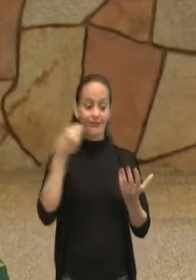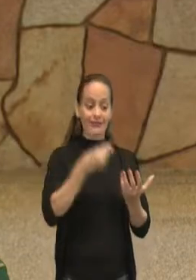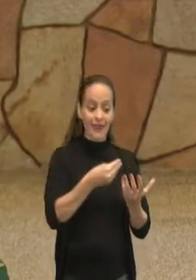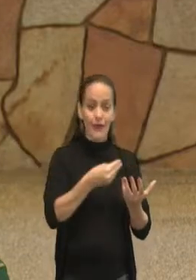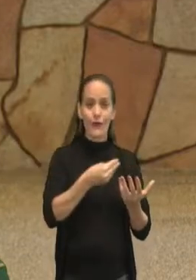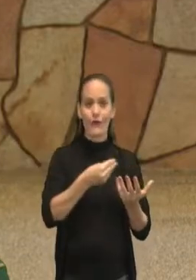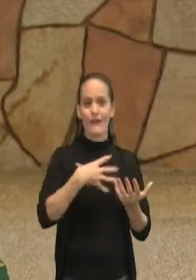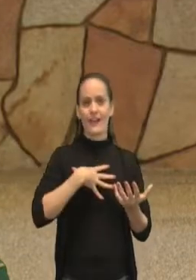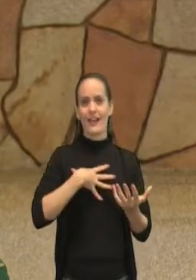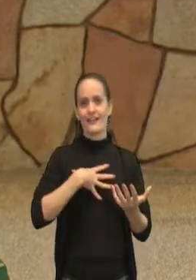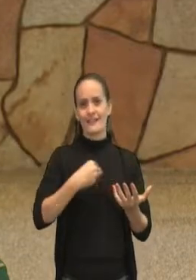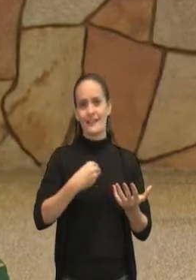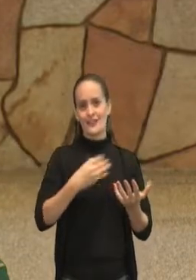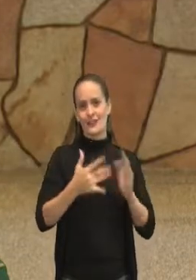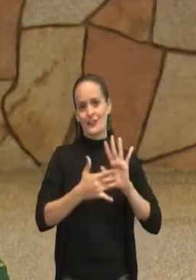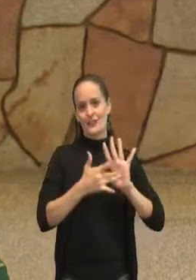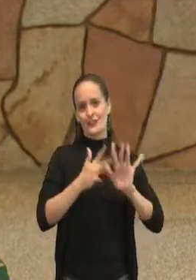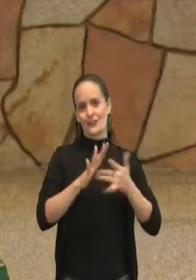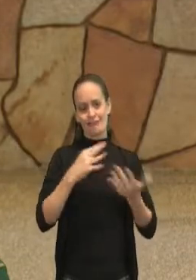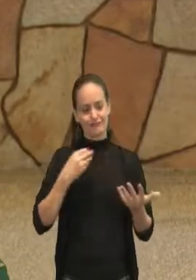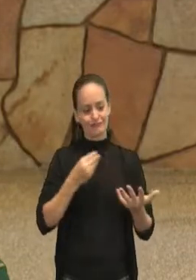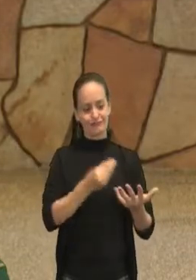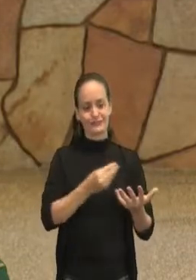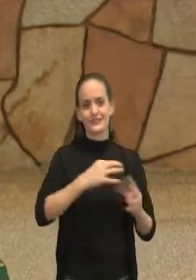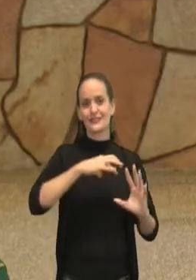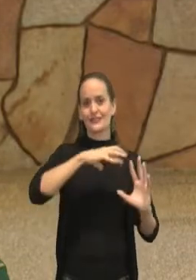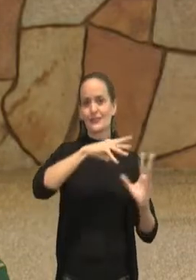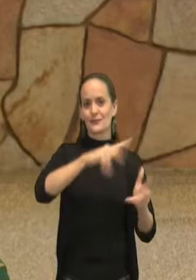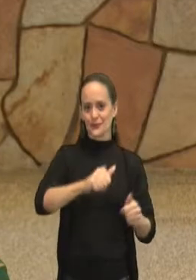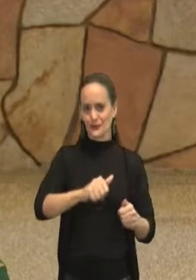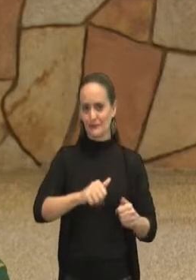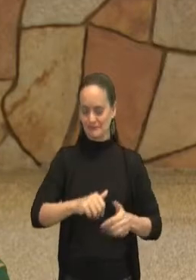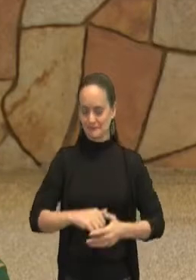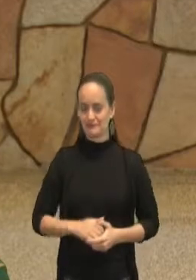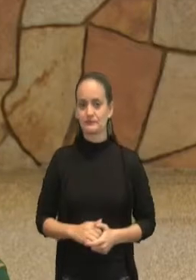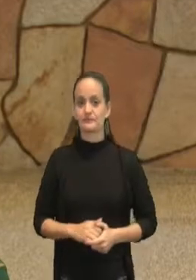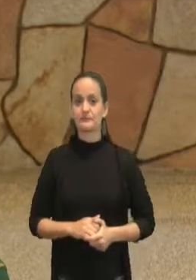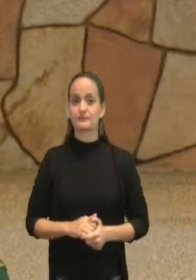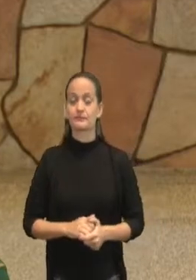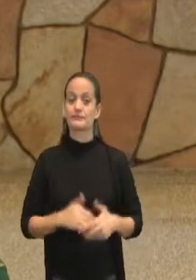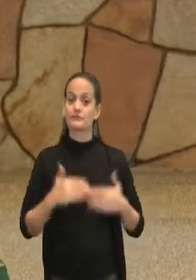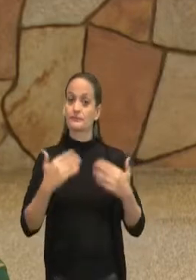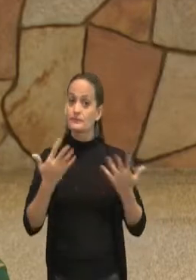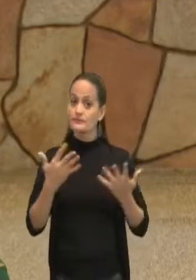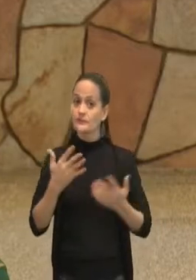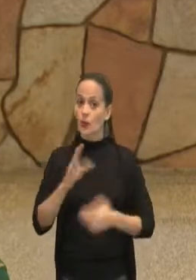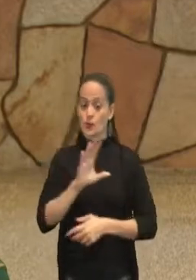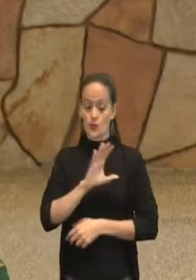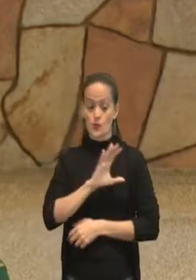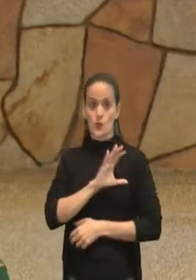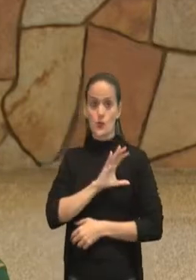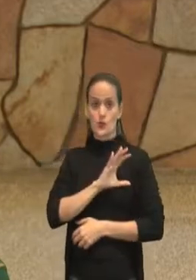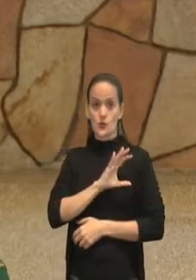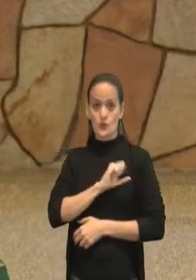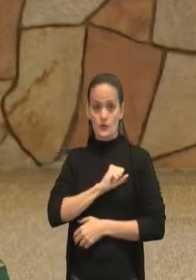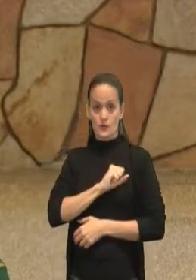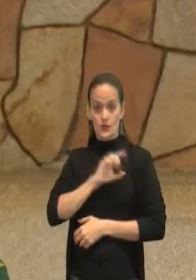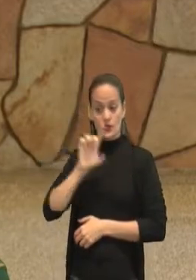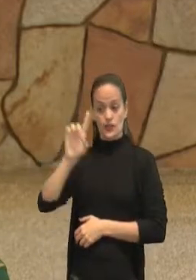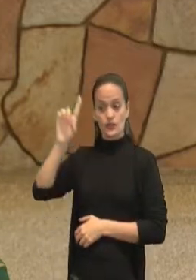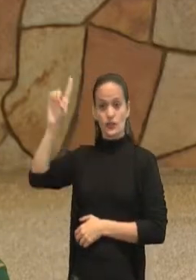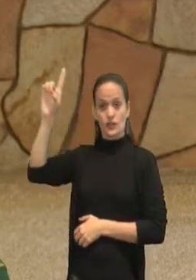Perceba, meu irmão, minha irmã, você que nos acompanha nesse momento, o amor de Deus é para